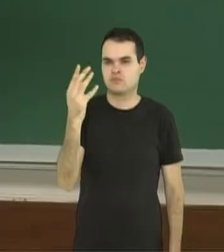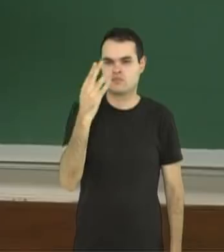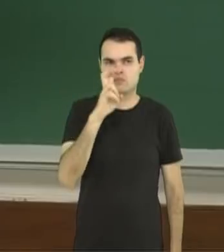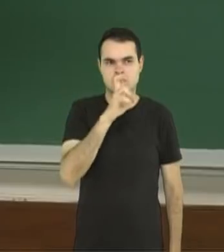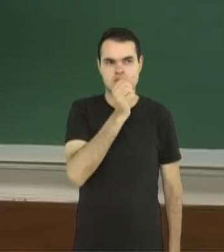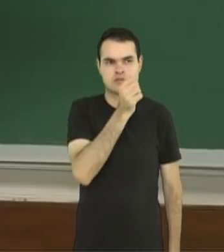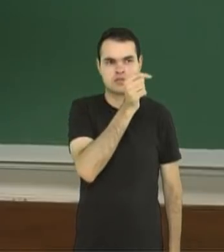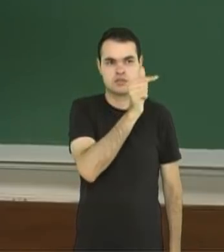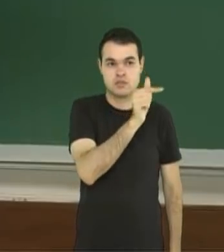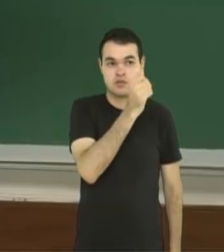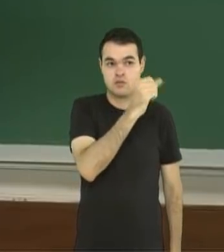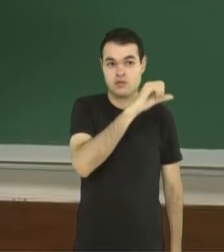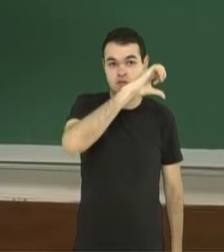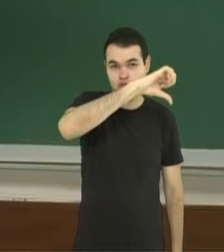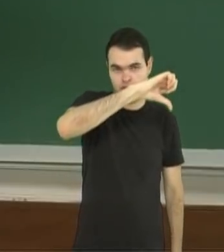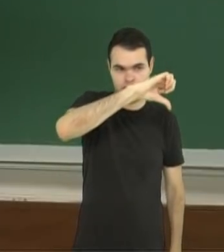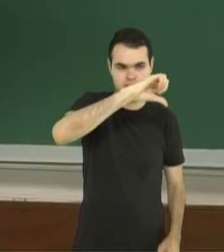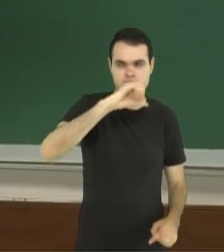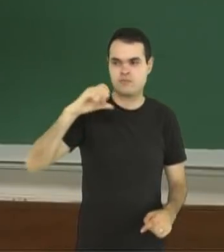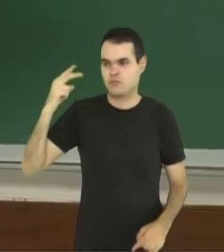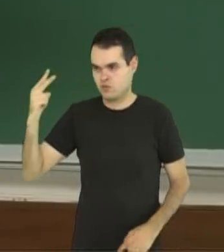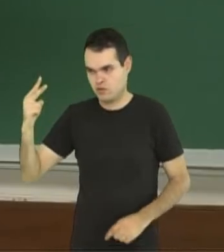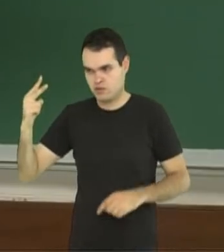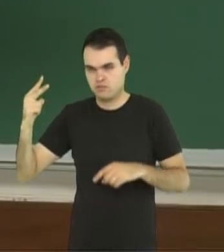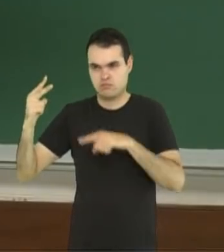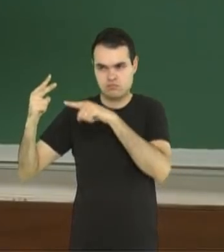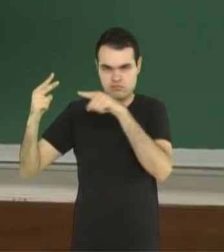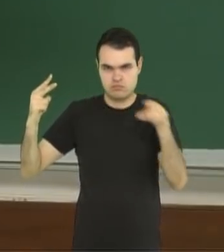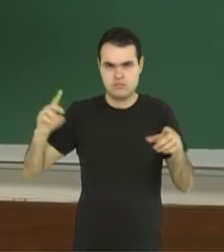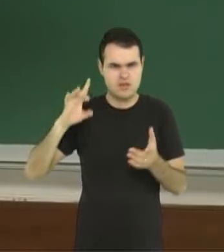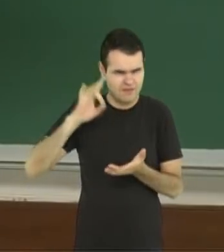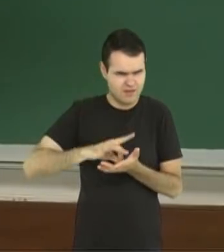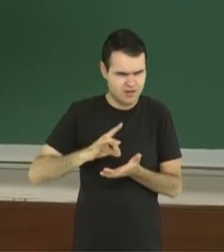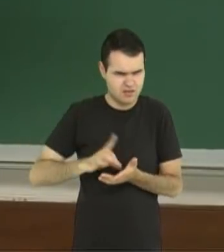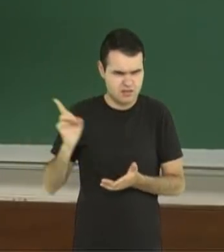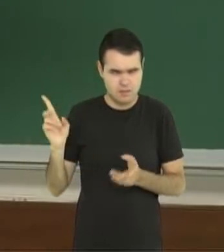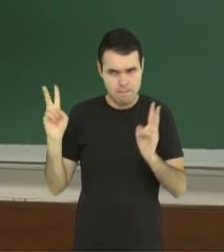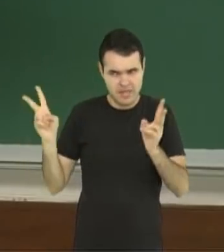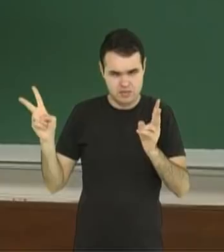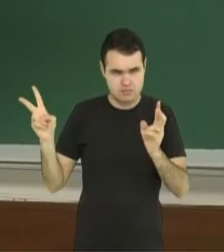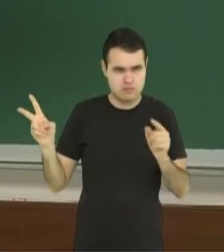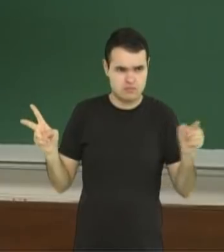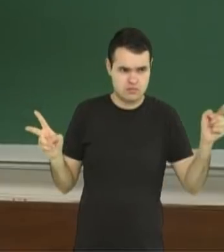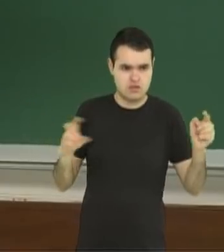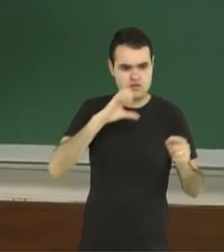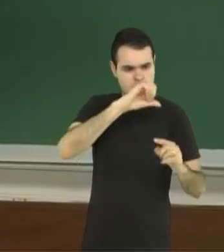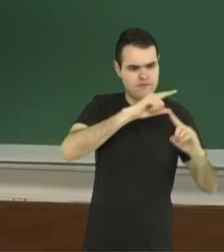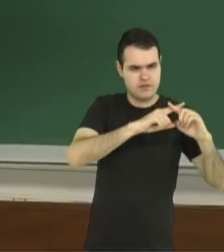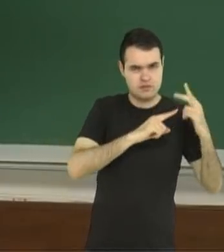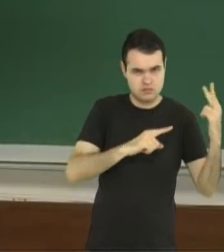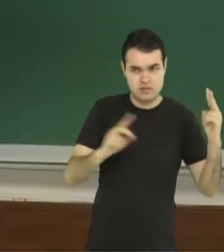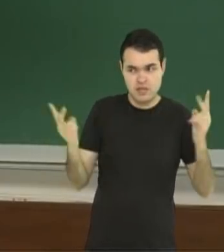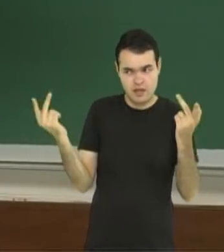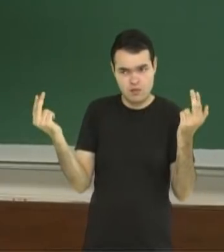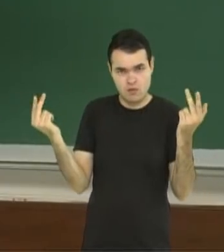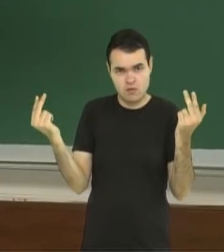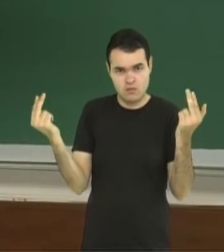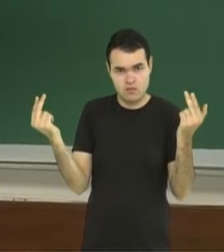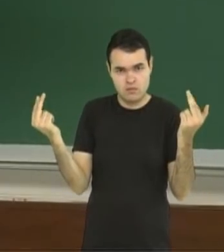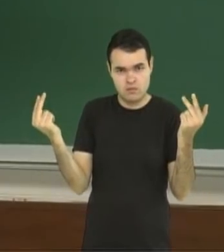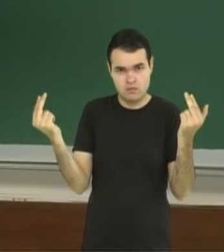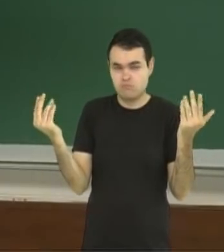4, 5, 6, 7, 8, 9. Será que isso é verdadeiro? Isso é a mesma coisa que 9 vezes o